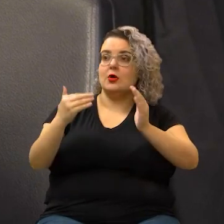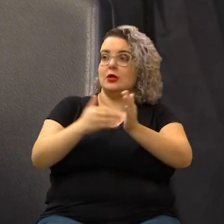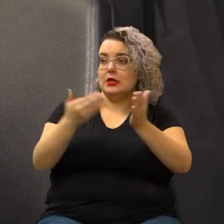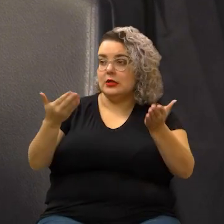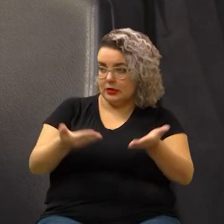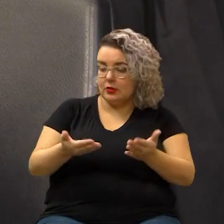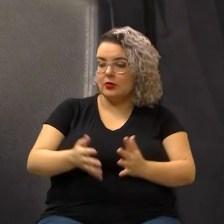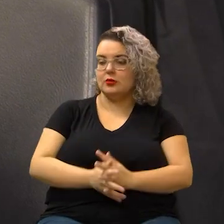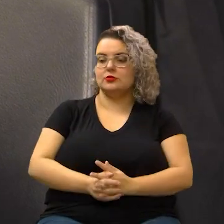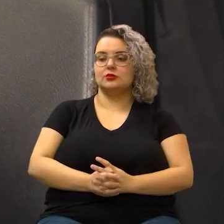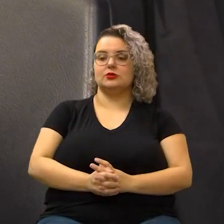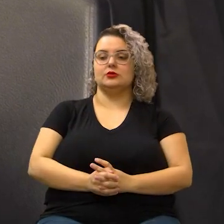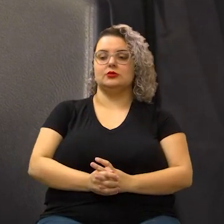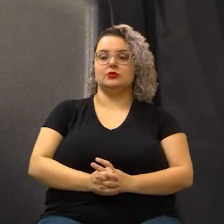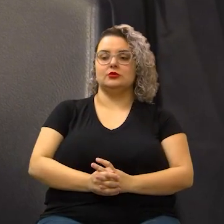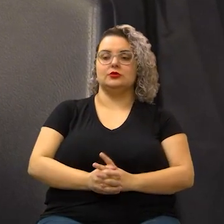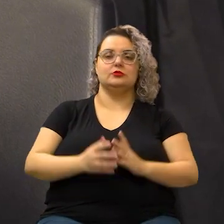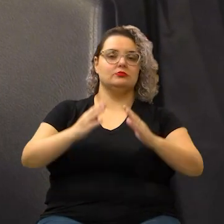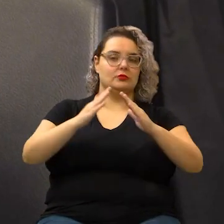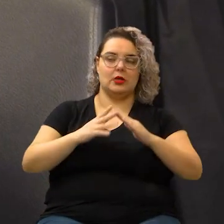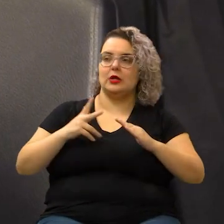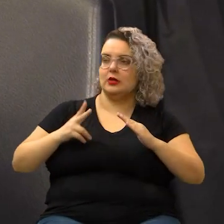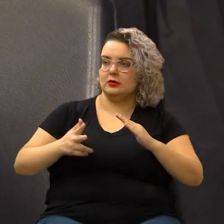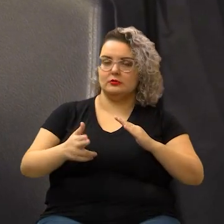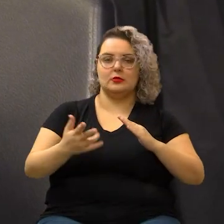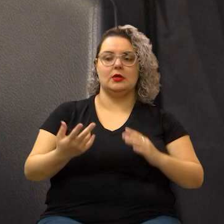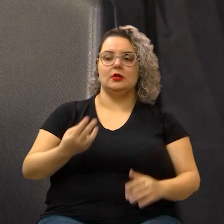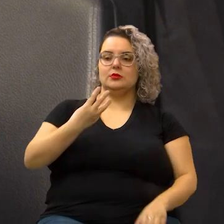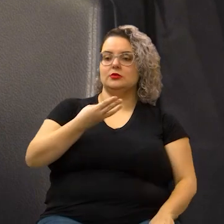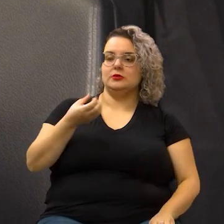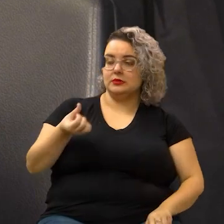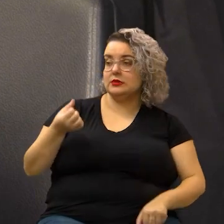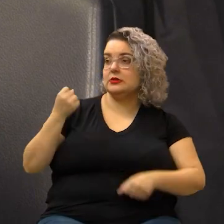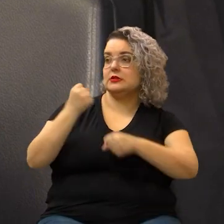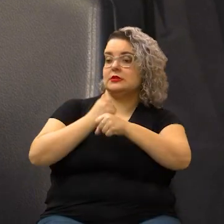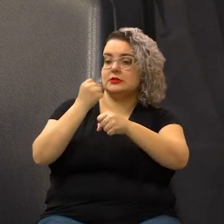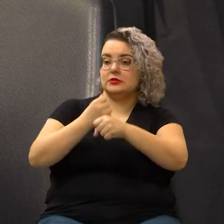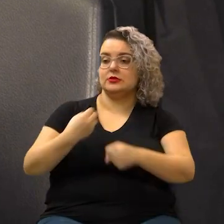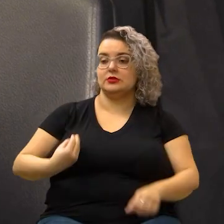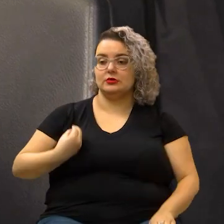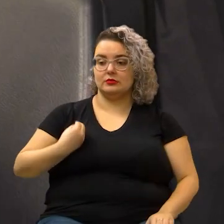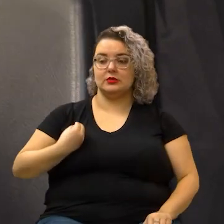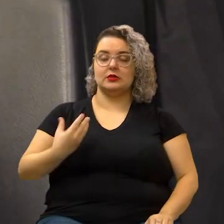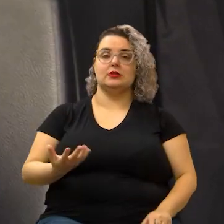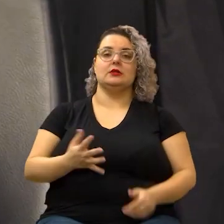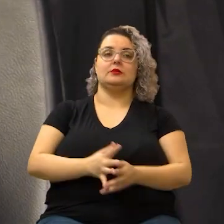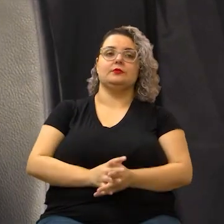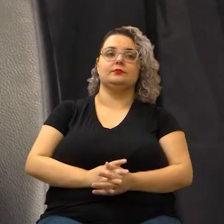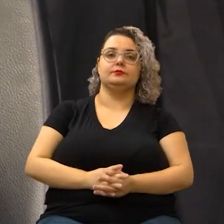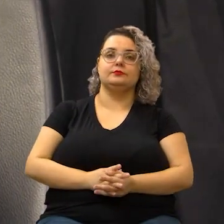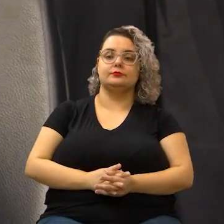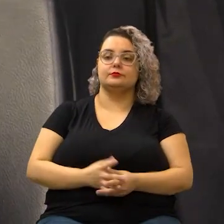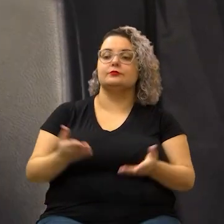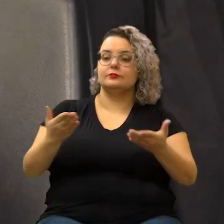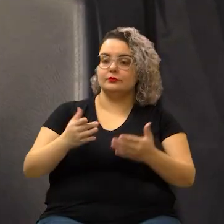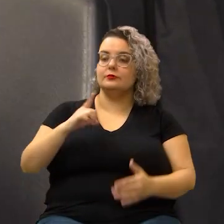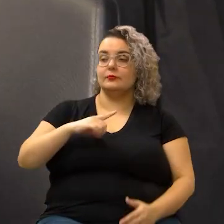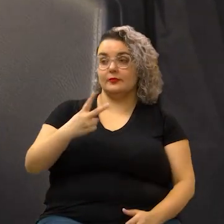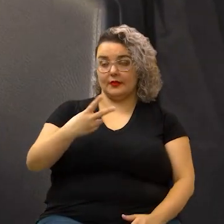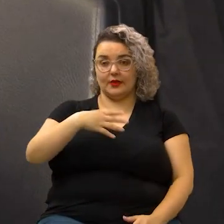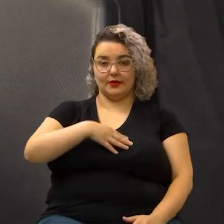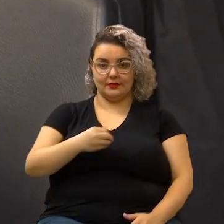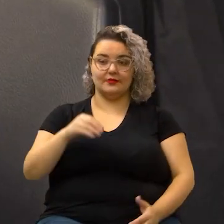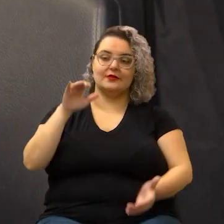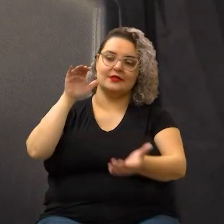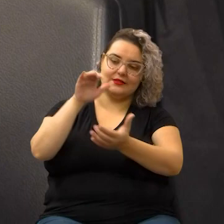hoje. Né? Então, na mesma casa, esses 36 anos aí de vidas, e hoje tenho 2